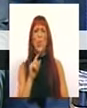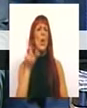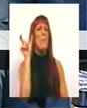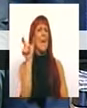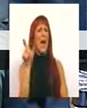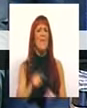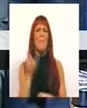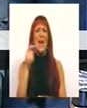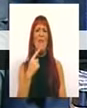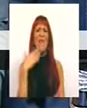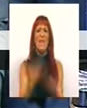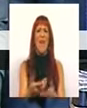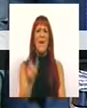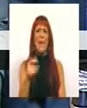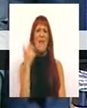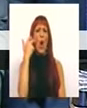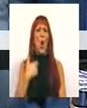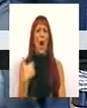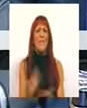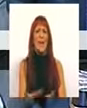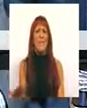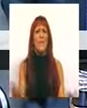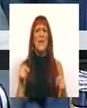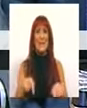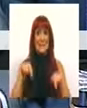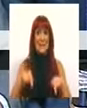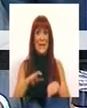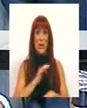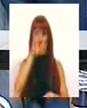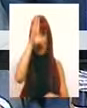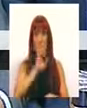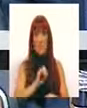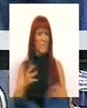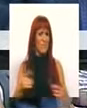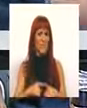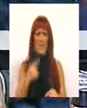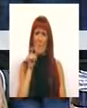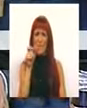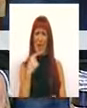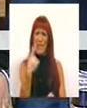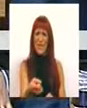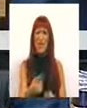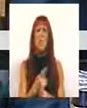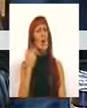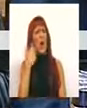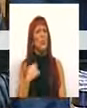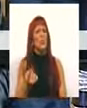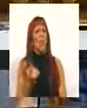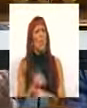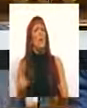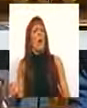termo palavra dada, palavra honrada. Neste caso, Sr. Primeiro-Ministro, deu a palavra. Porquê que não a honrou?